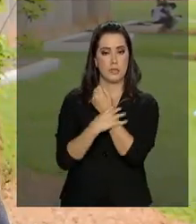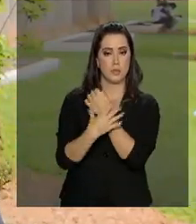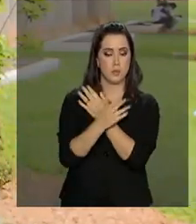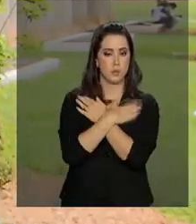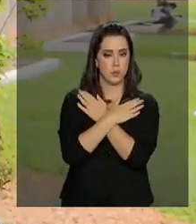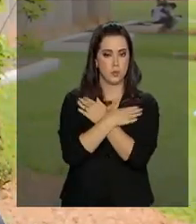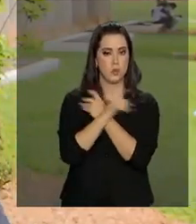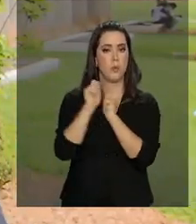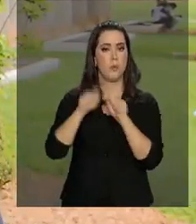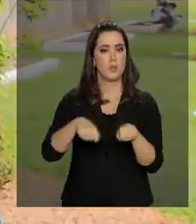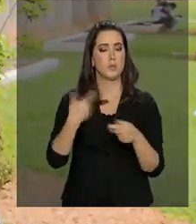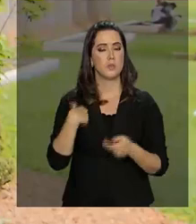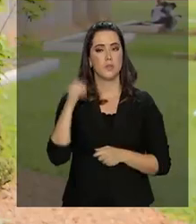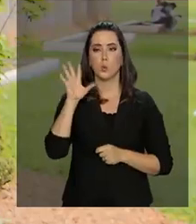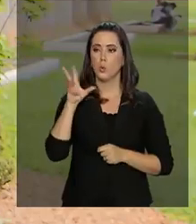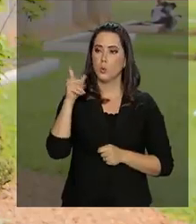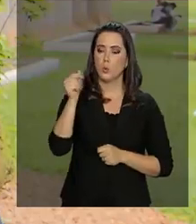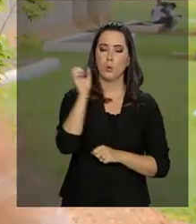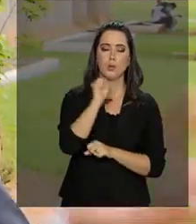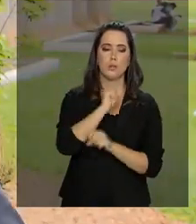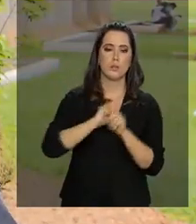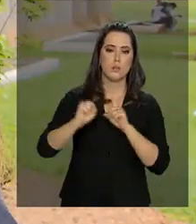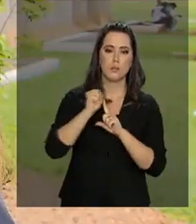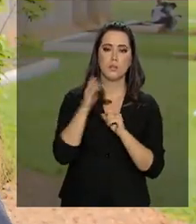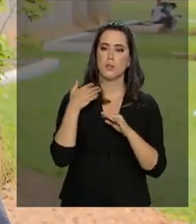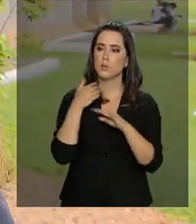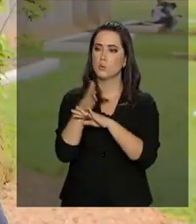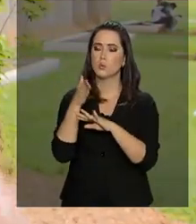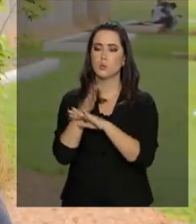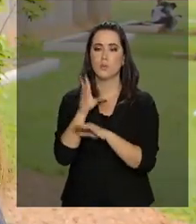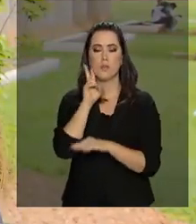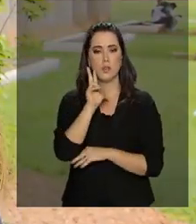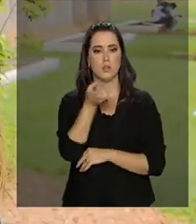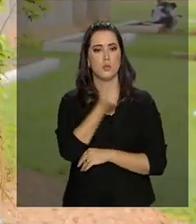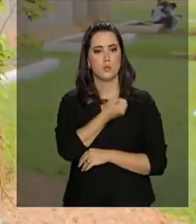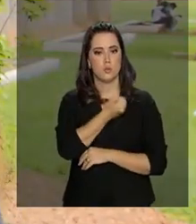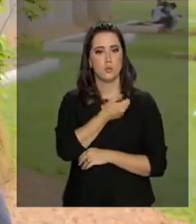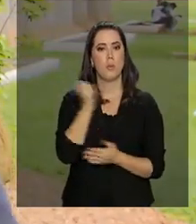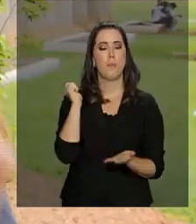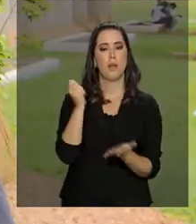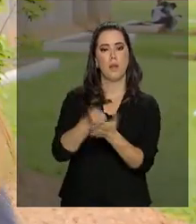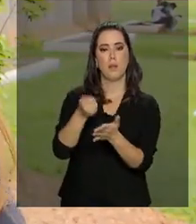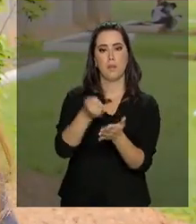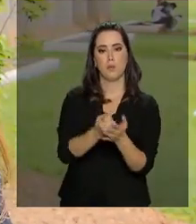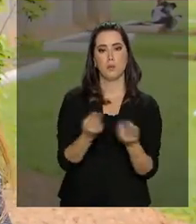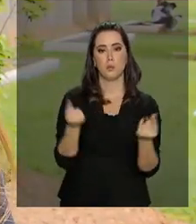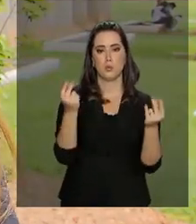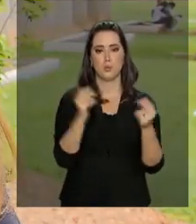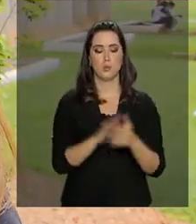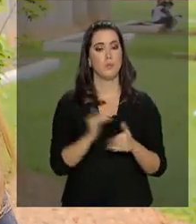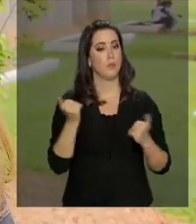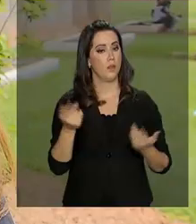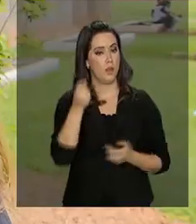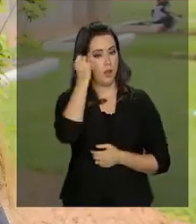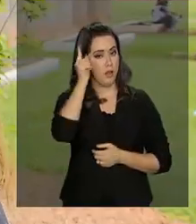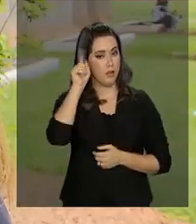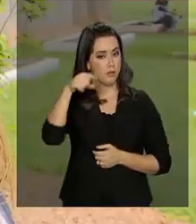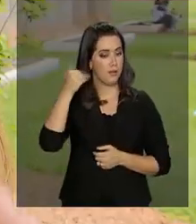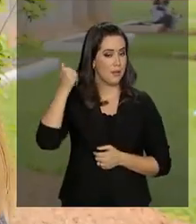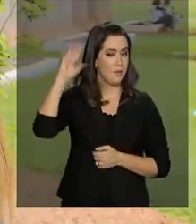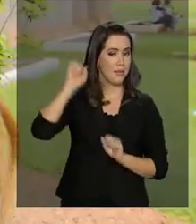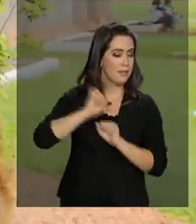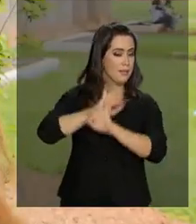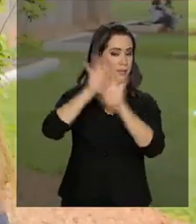internet que permite que toda a sociedade tenha acesso aos dados sobre os valores pagos com esse benefício. A ideia é dar